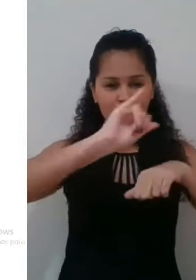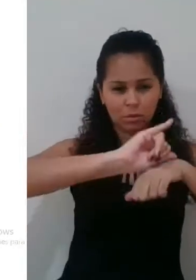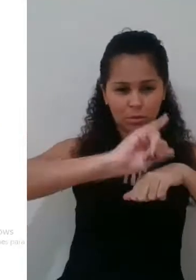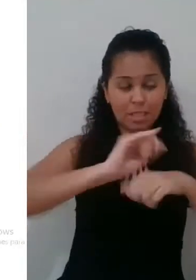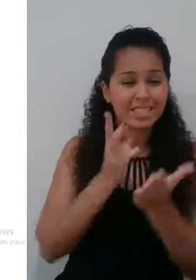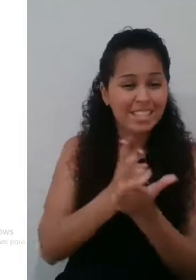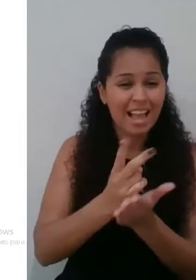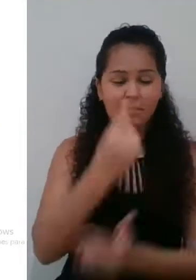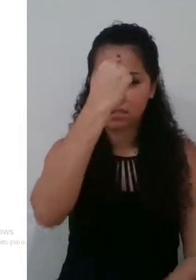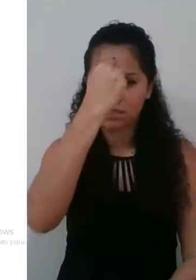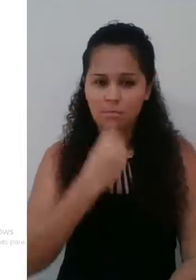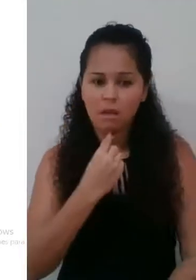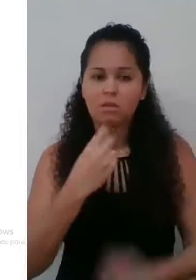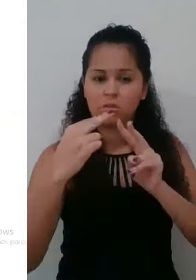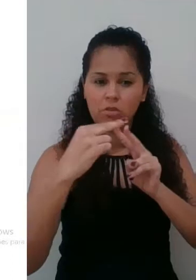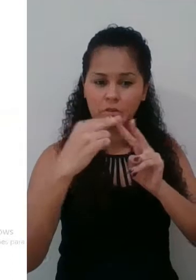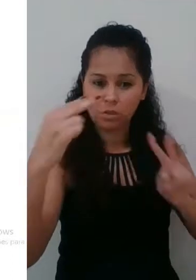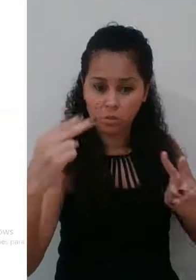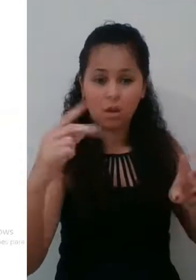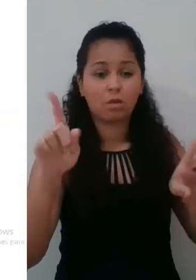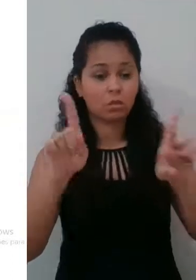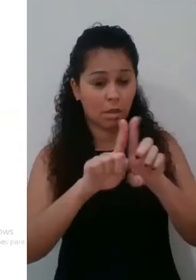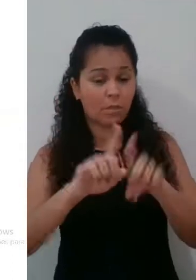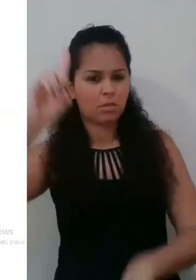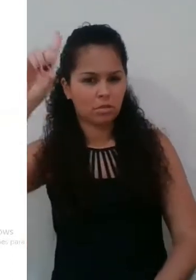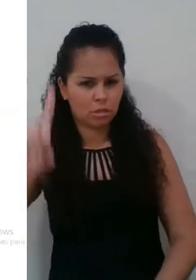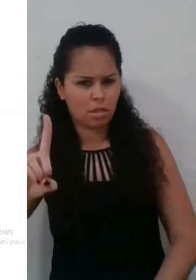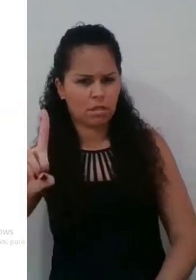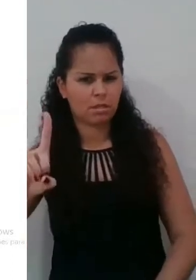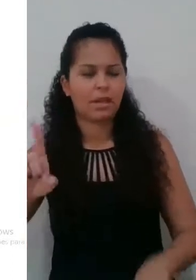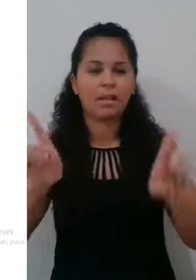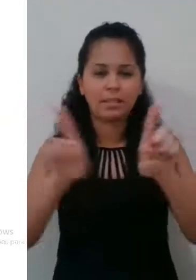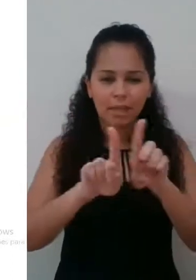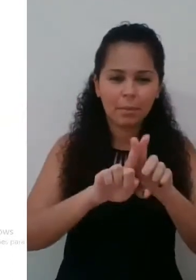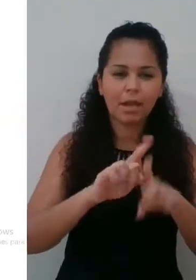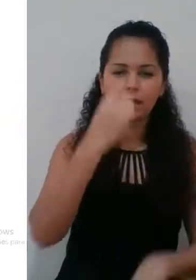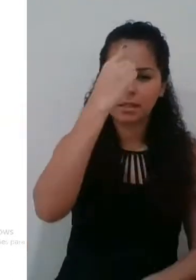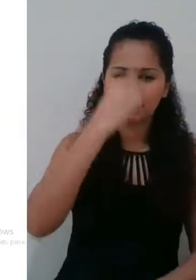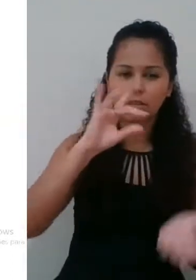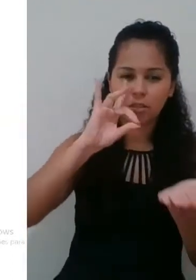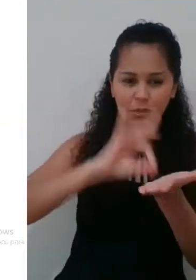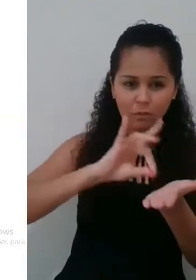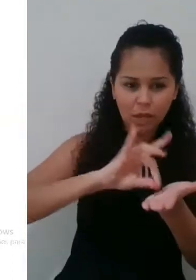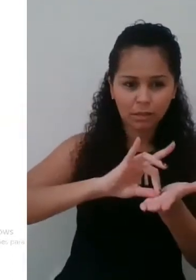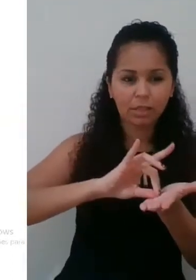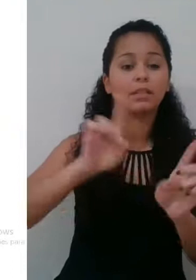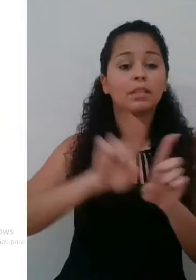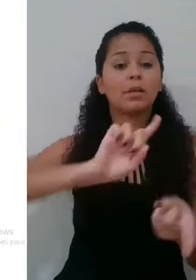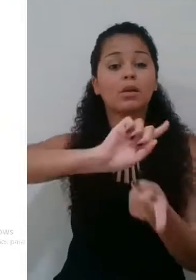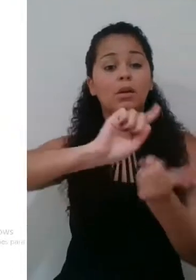imagem virtual, obrigatoriamente, é direita. E toda imagem real, obrigatoriamente, invertida,